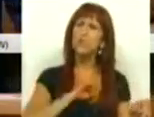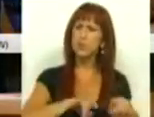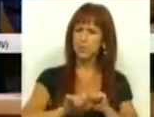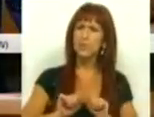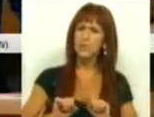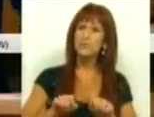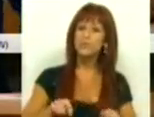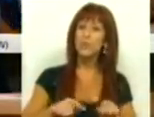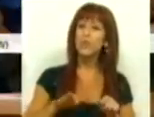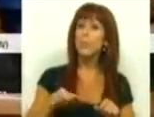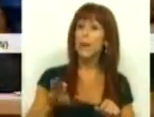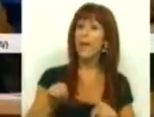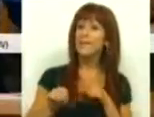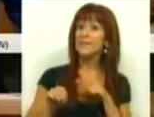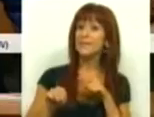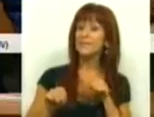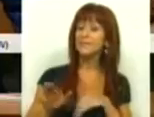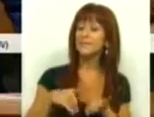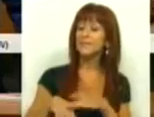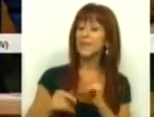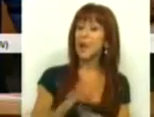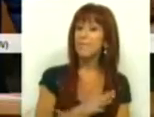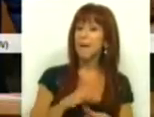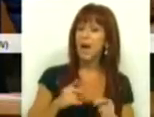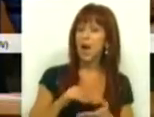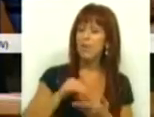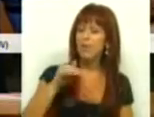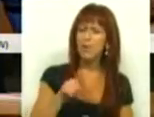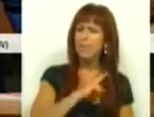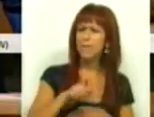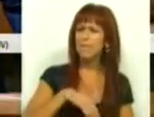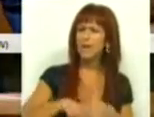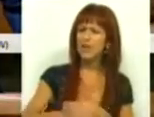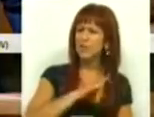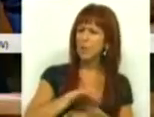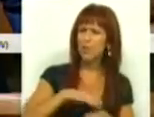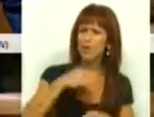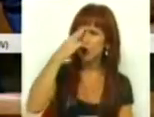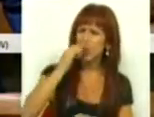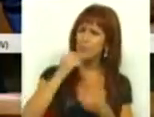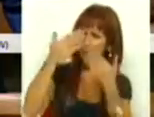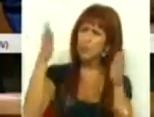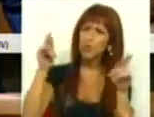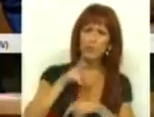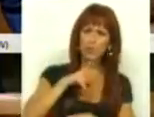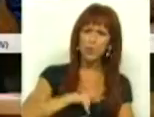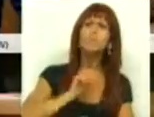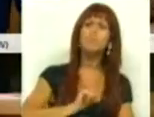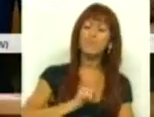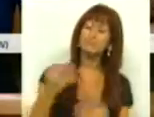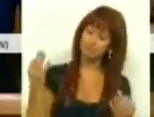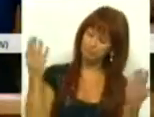senhores deputados, foi o Partido Socialista que procedeu ao maior volume de privatizações da história da democracia